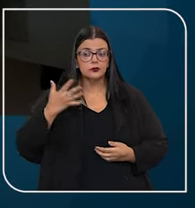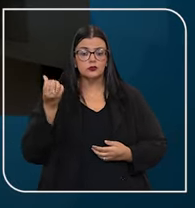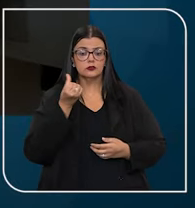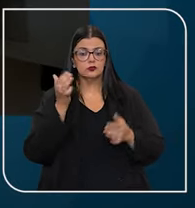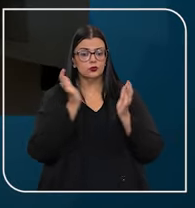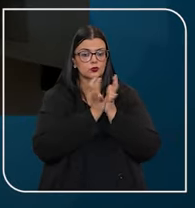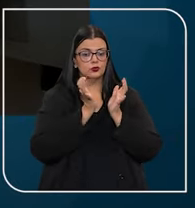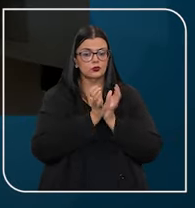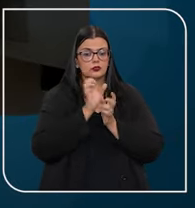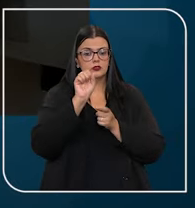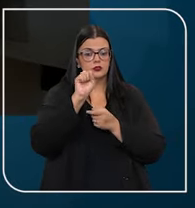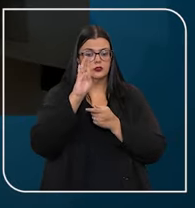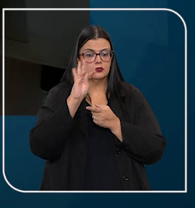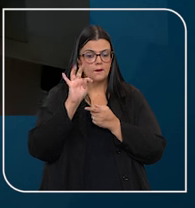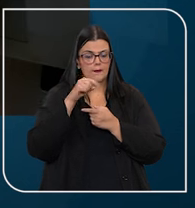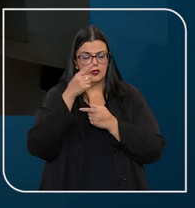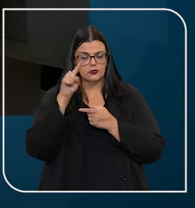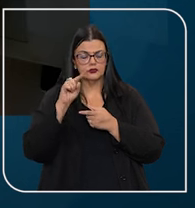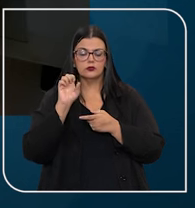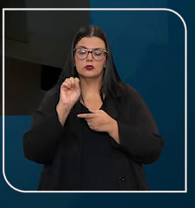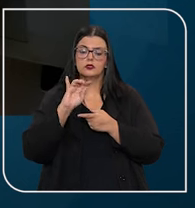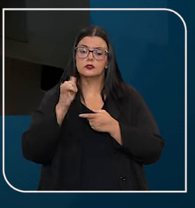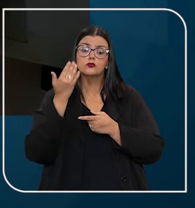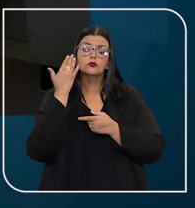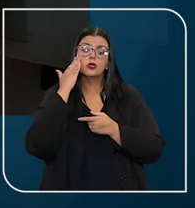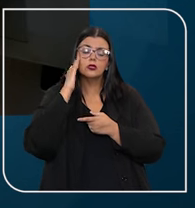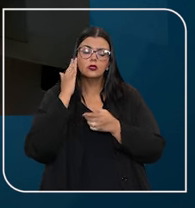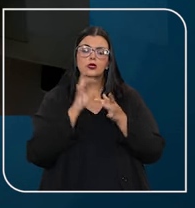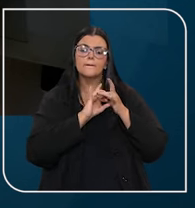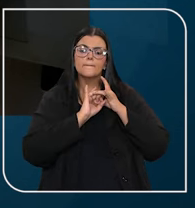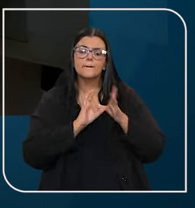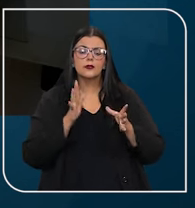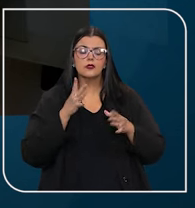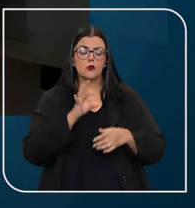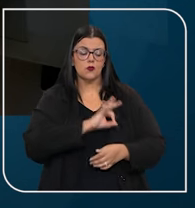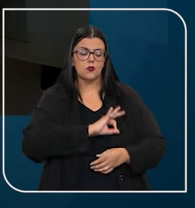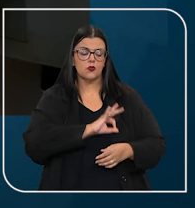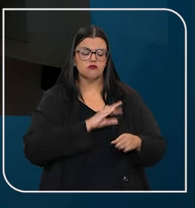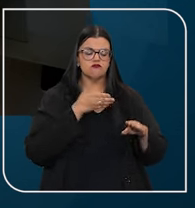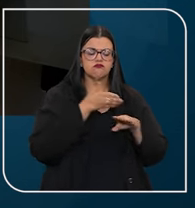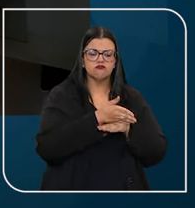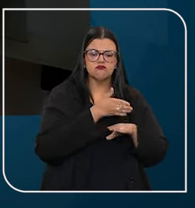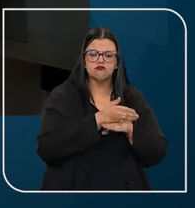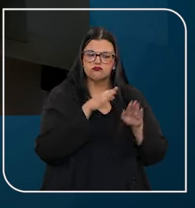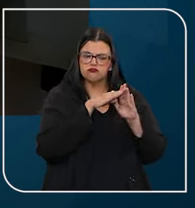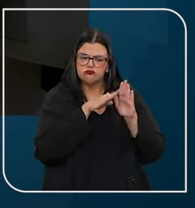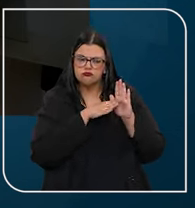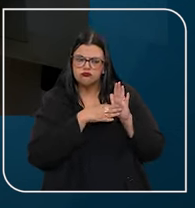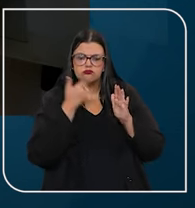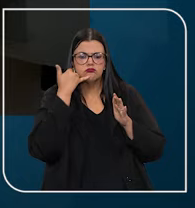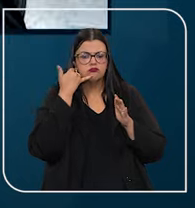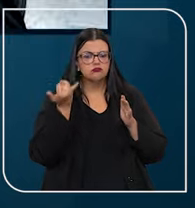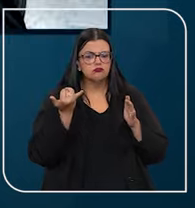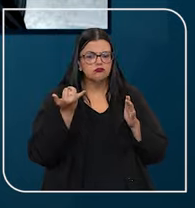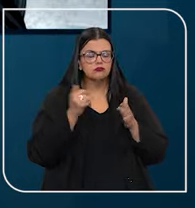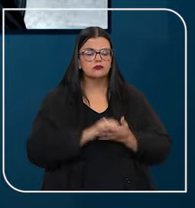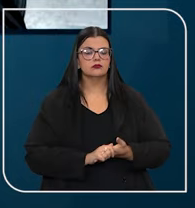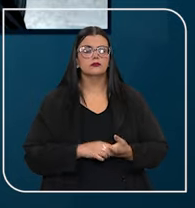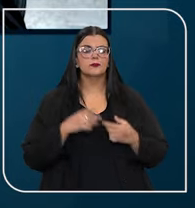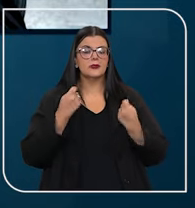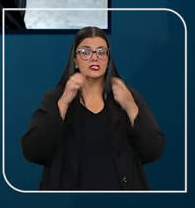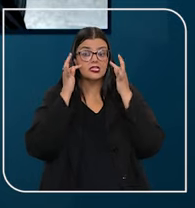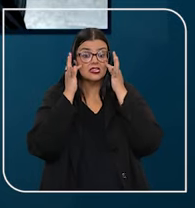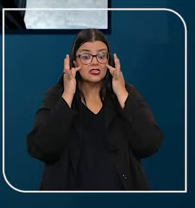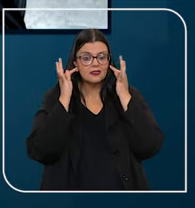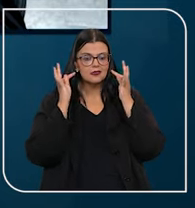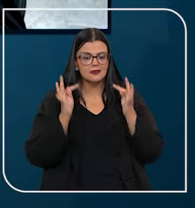na sexta turma Ministro Sebastião Rei Júnior o STJ entende que a permissão para policiais acessarem o conteúdo do celular deve ser dada